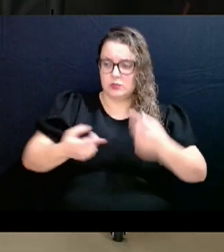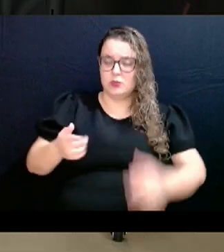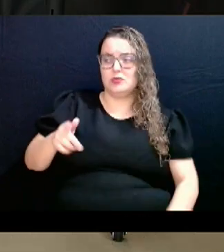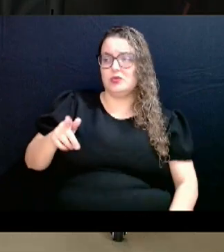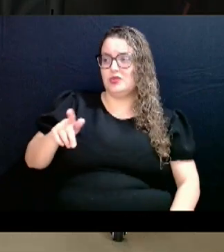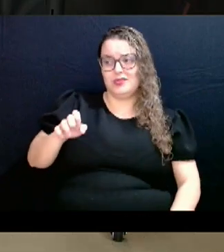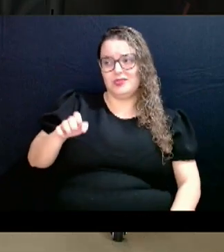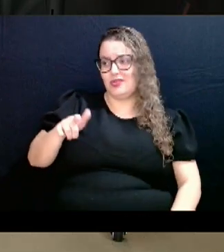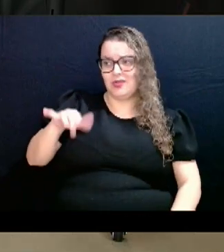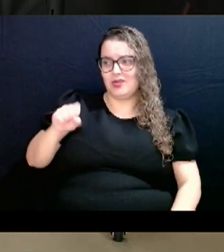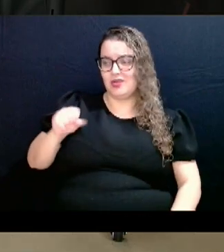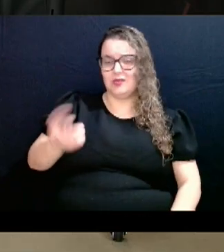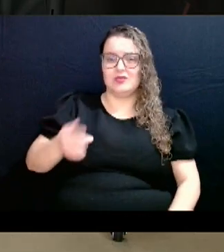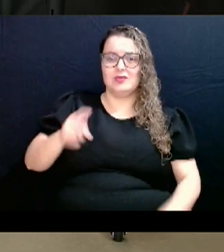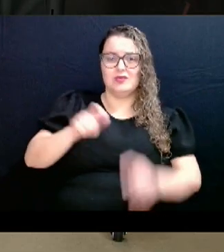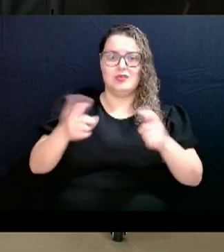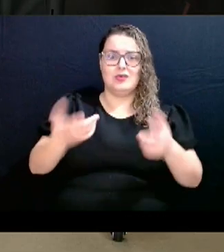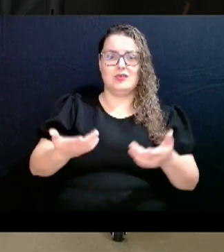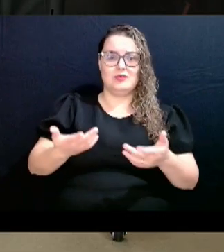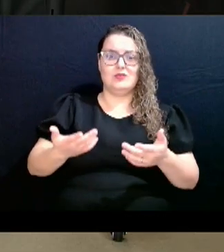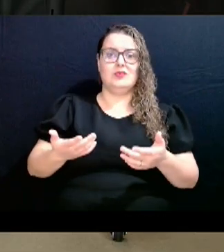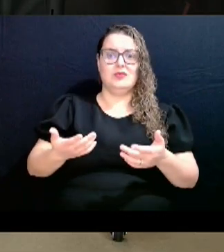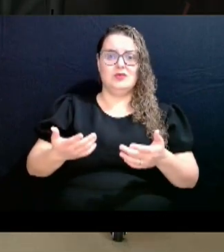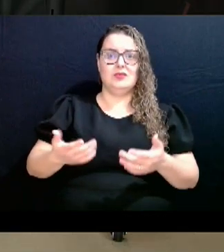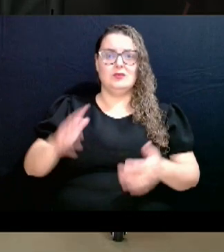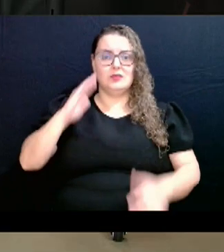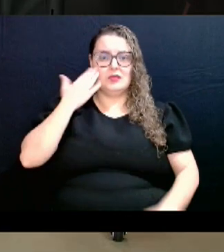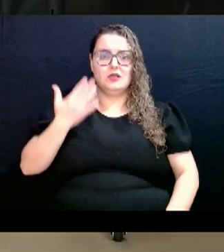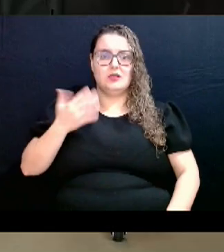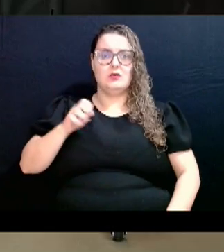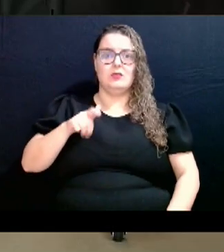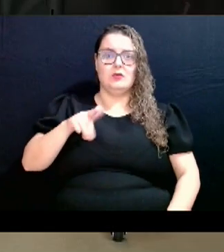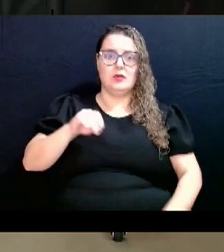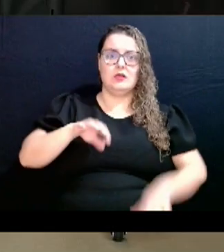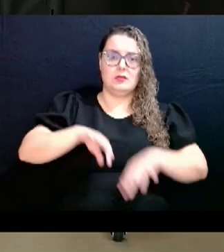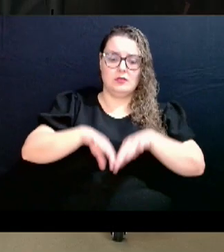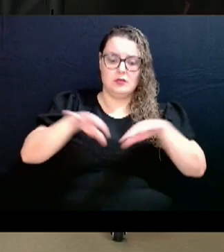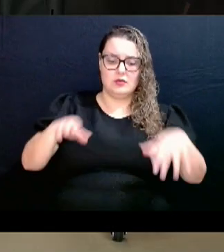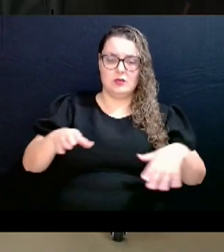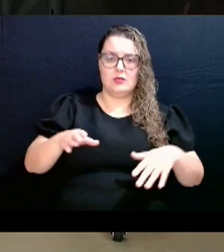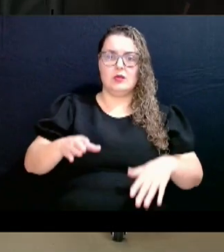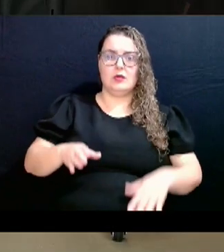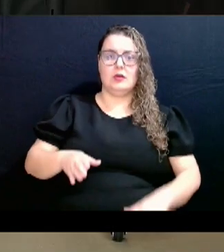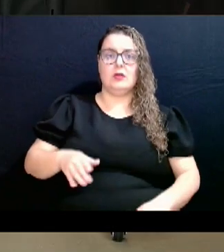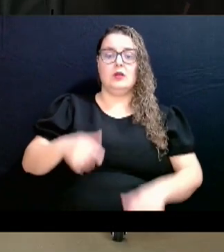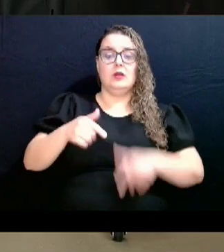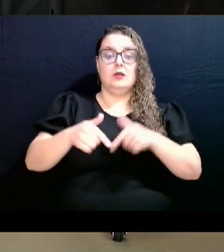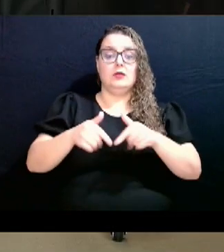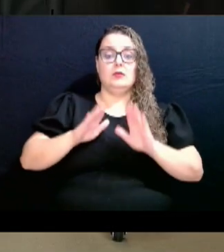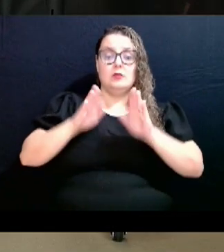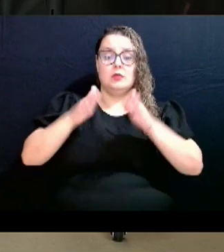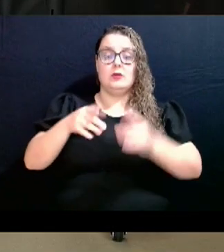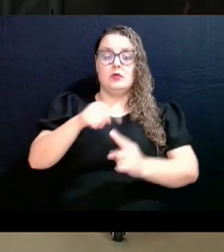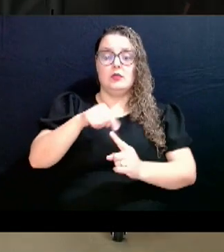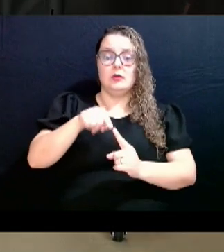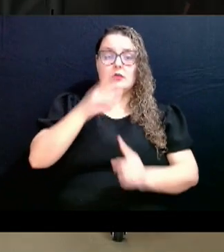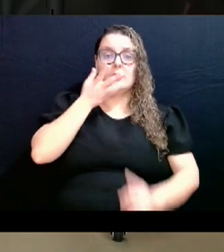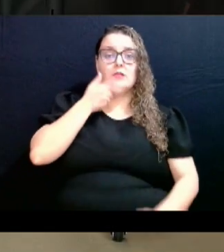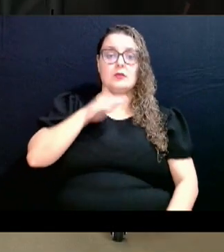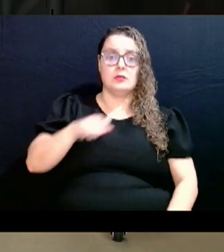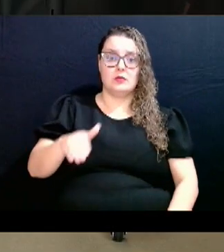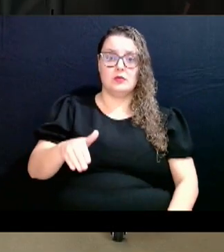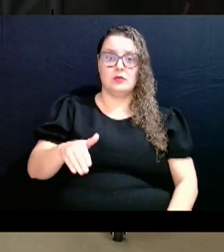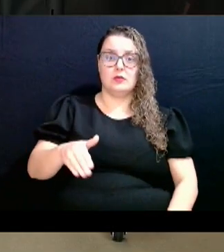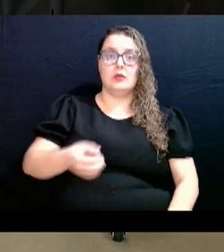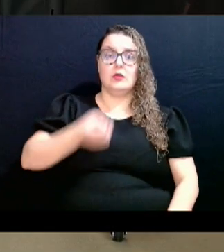que tem que eliminar esse ego e trabalhar direcionado para aquele alvo que é o quê? A criança, é o bem-estar